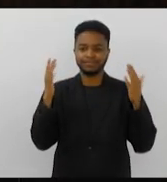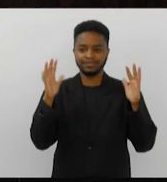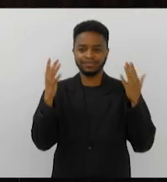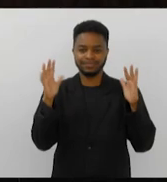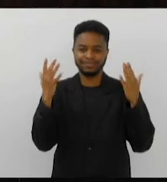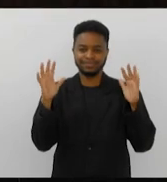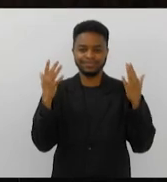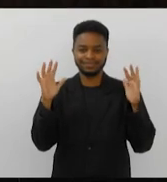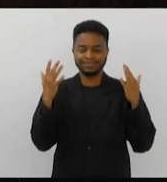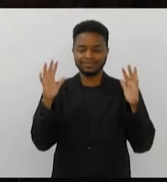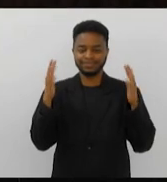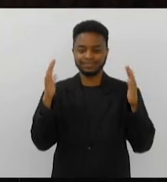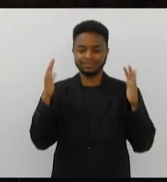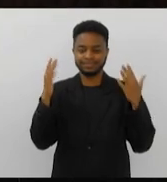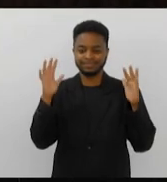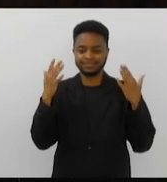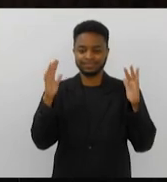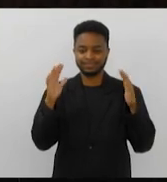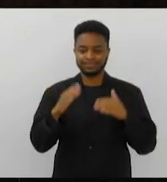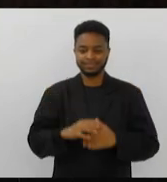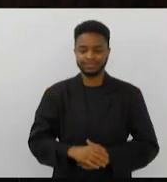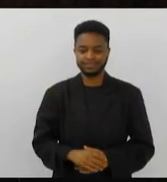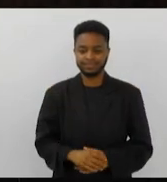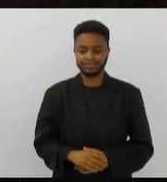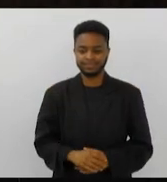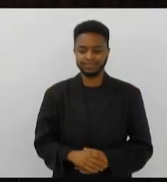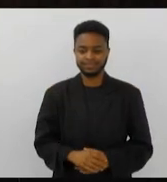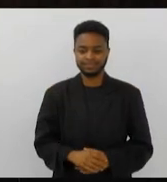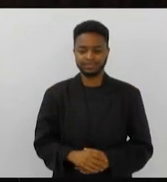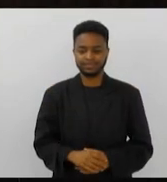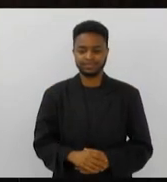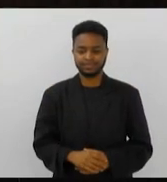tá encontramos um defeito